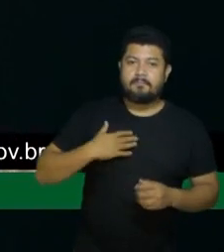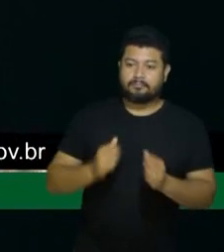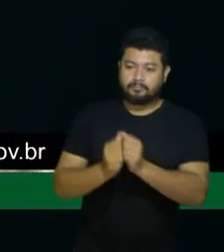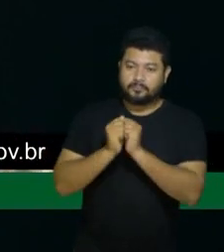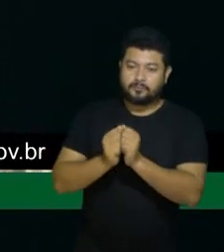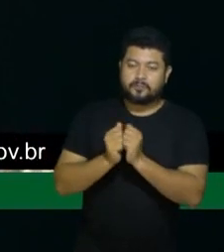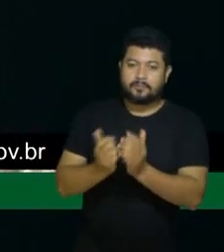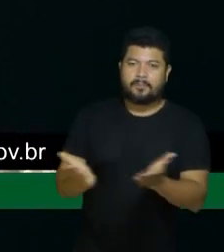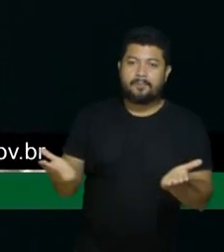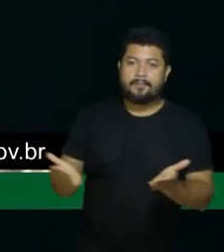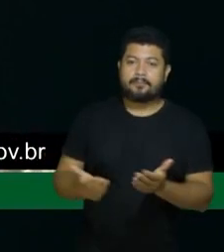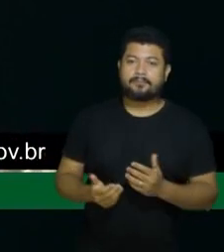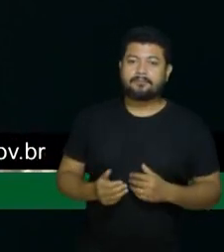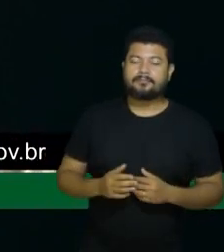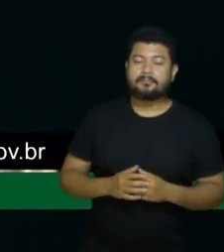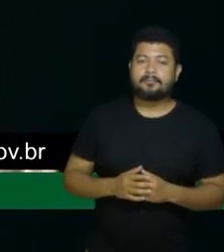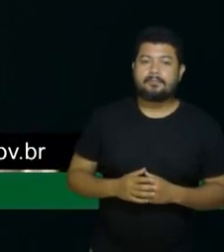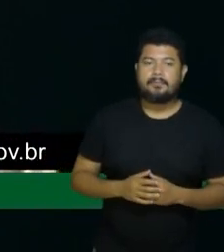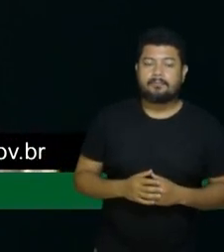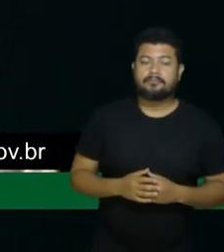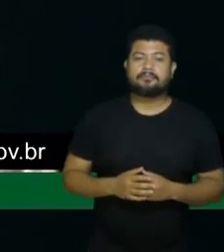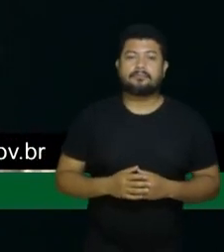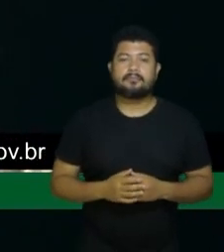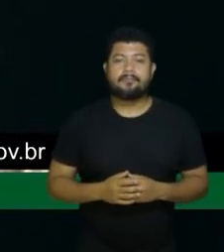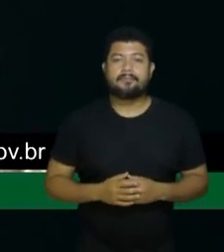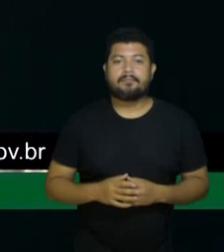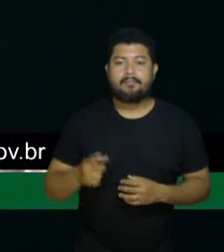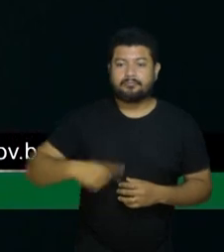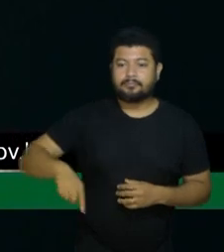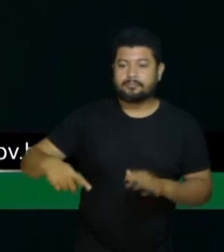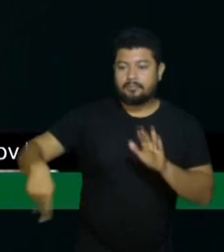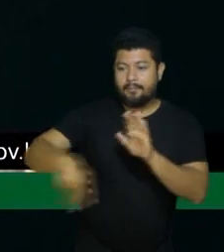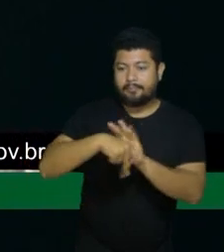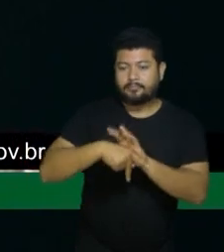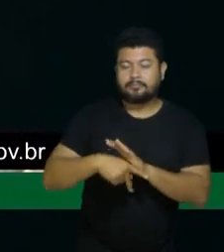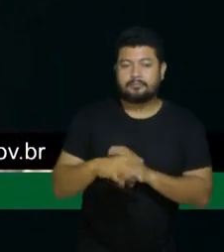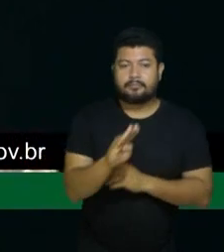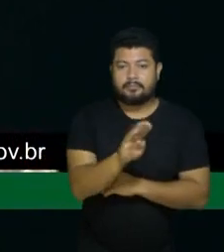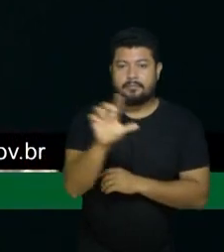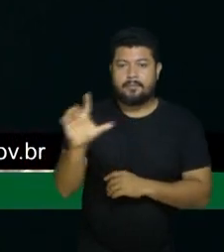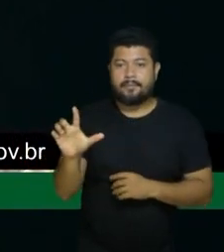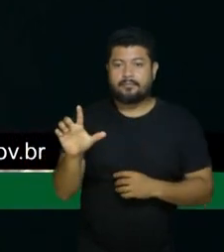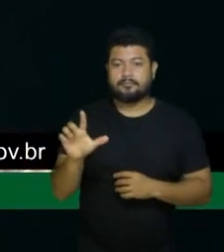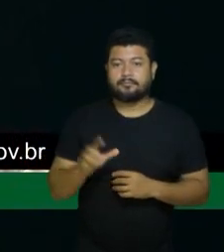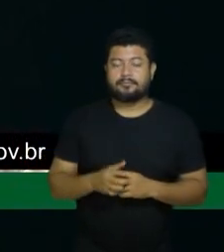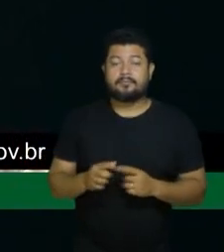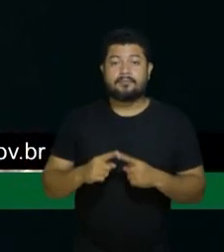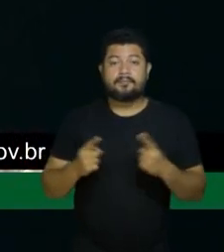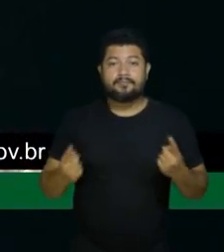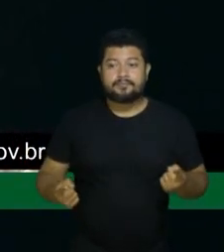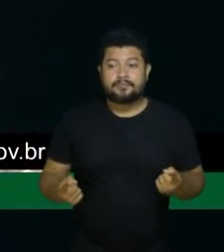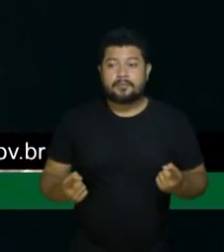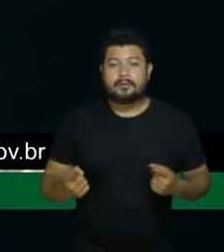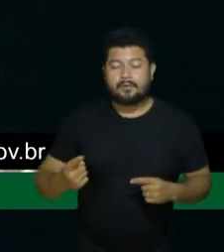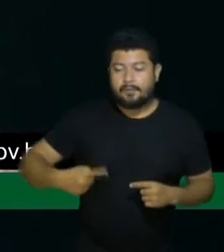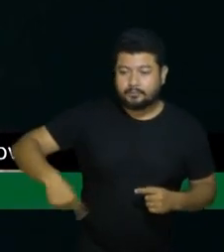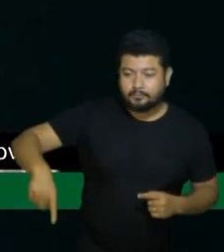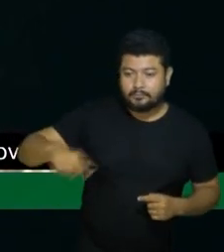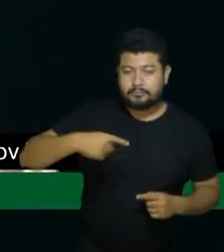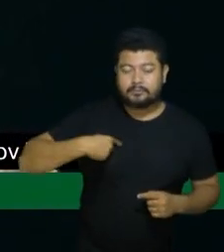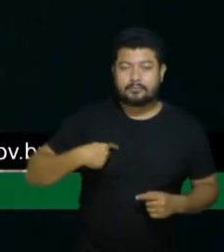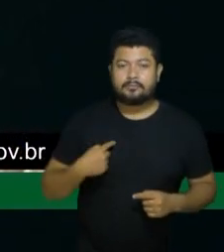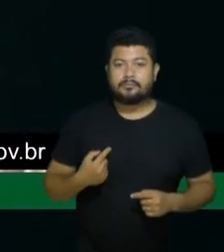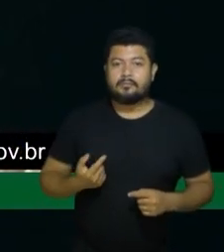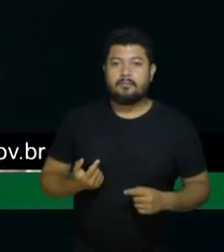Parlamento com vossas excelências nós que somos aqui de Blumenau então senhoras e senhores nós trouxemos como fruto